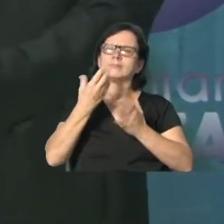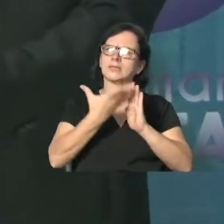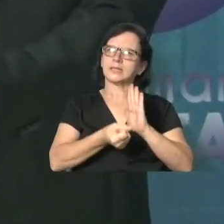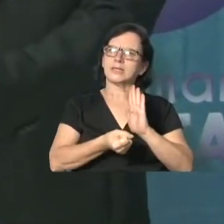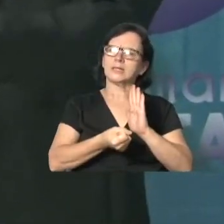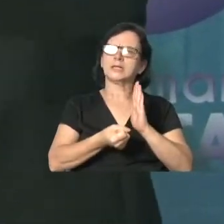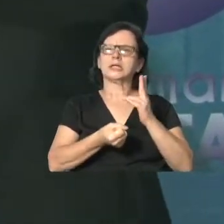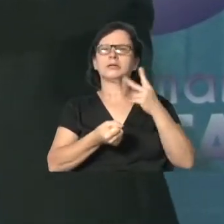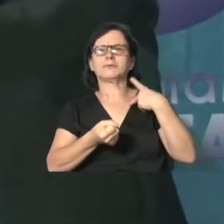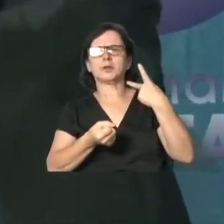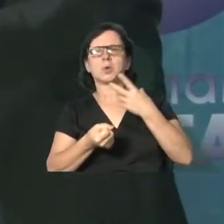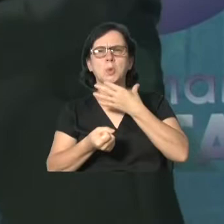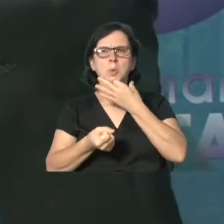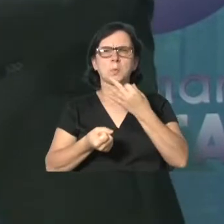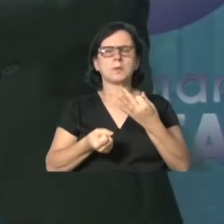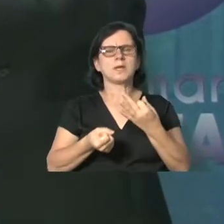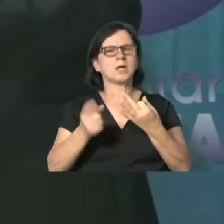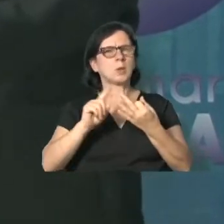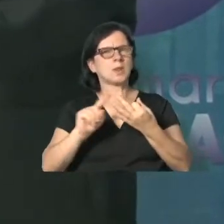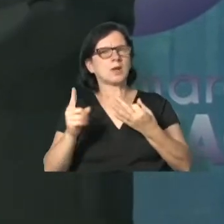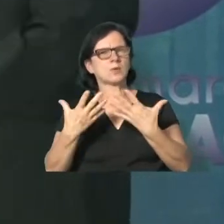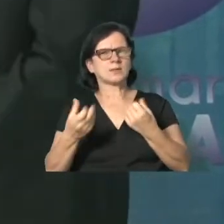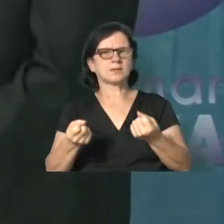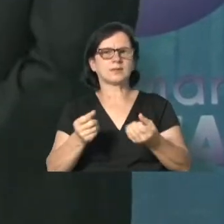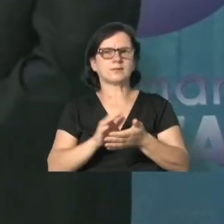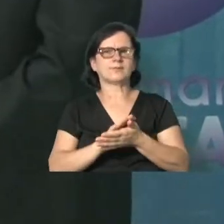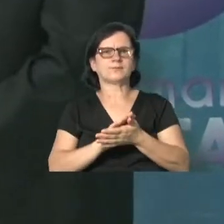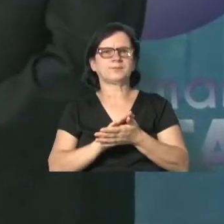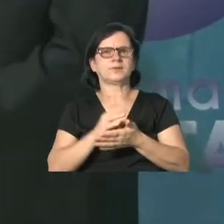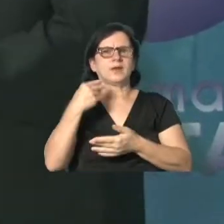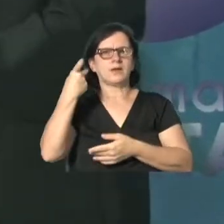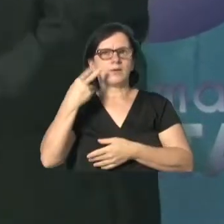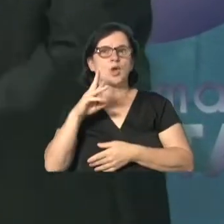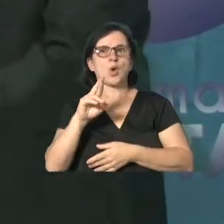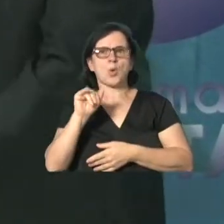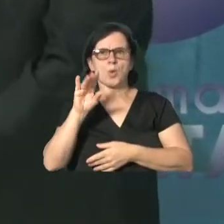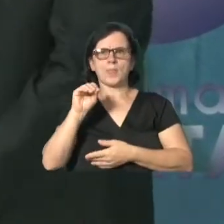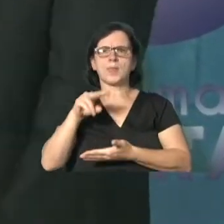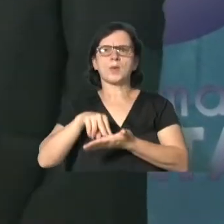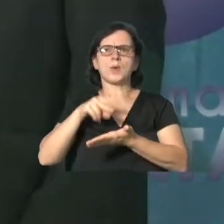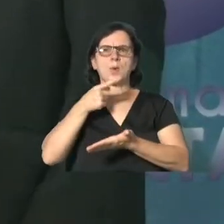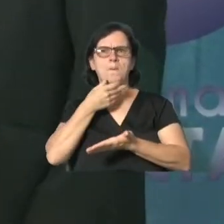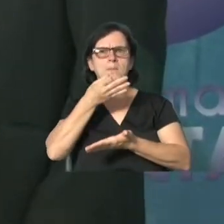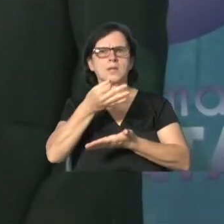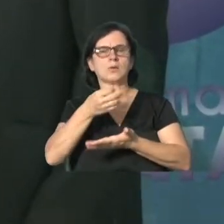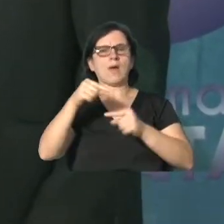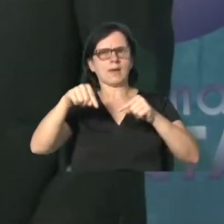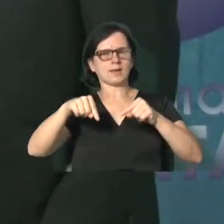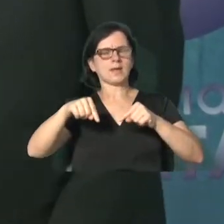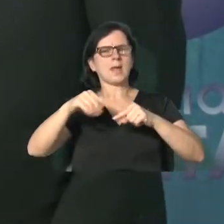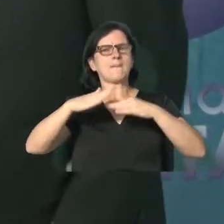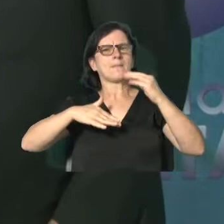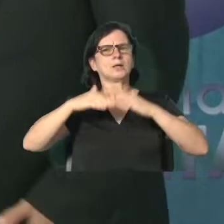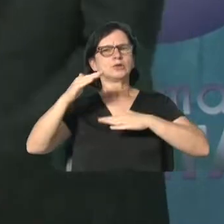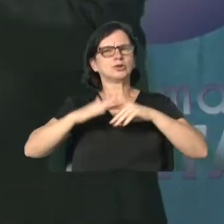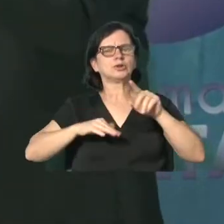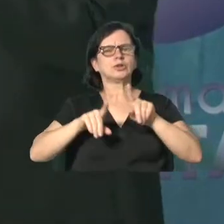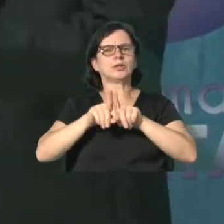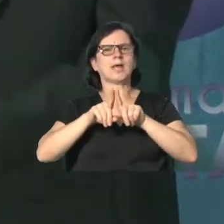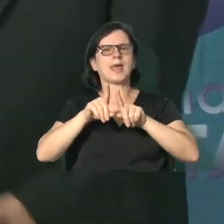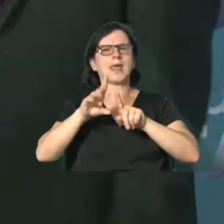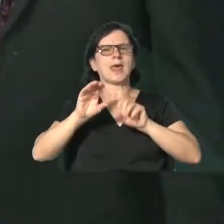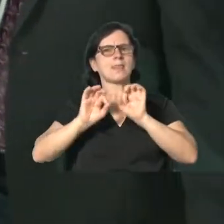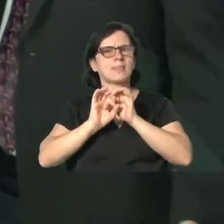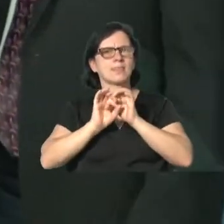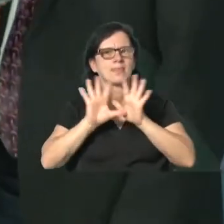dando a sua opinião. E o vereador Rodrigo foi muito feliz quando ele falou que aqui se pratica democracia e tem